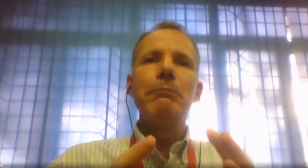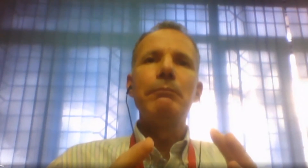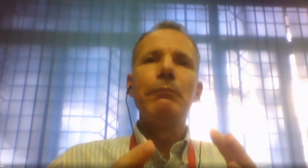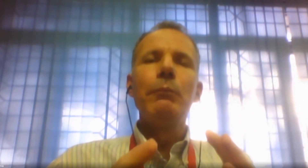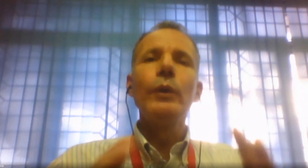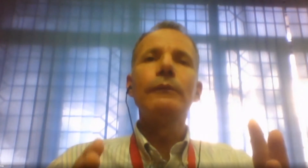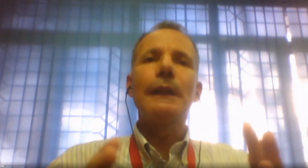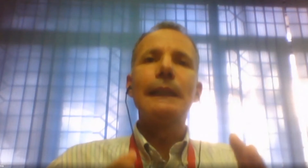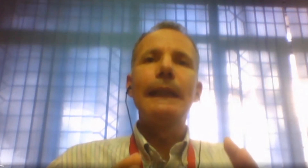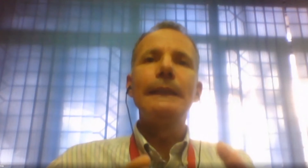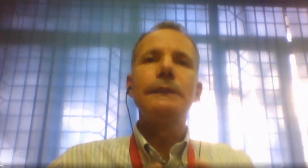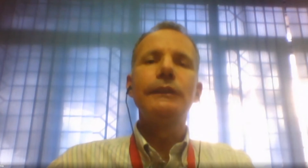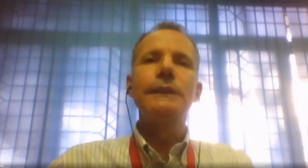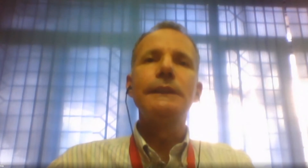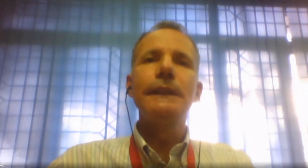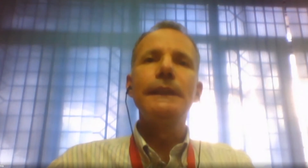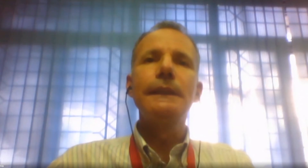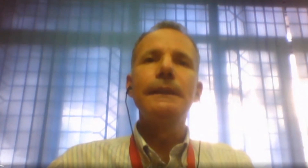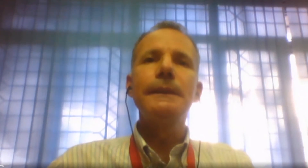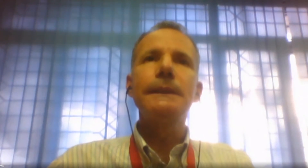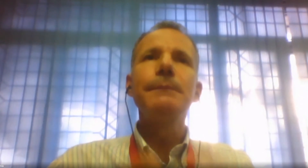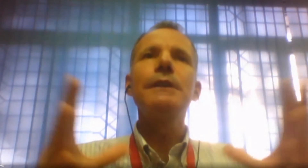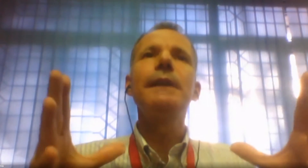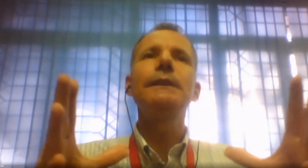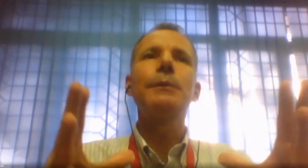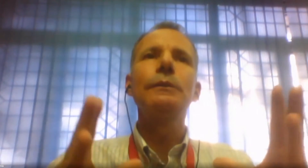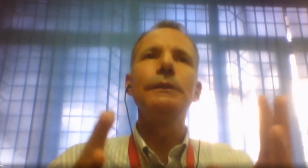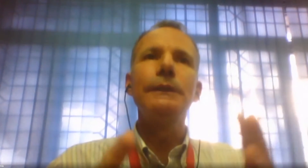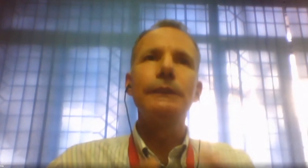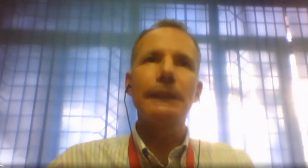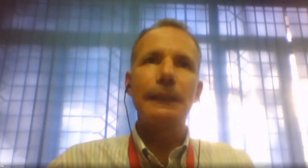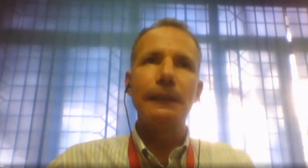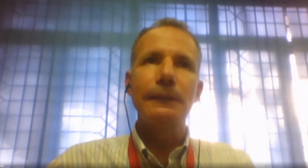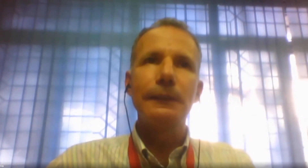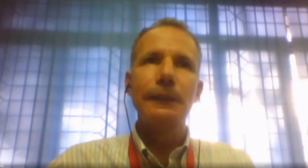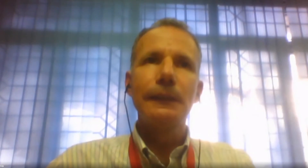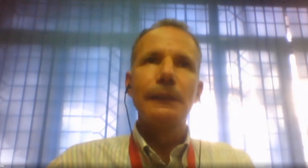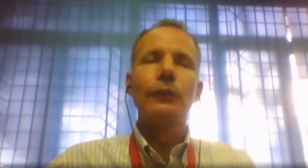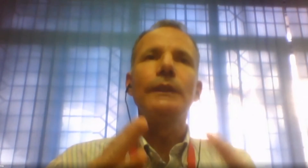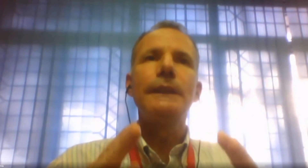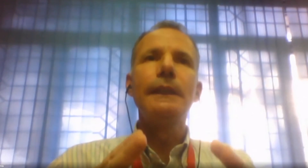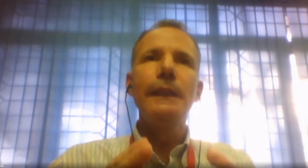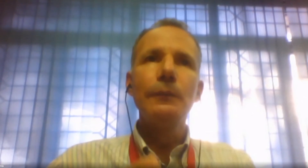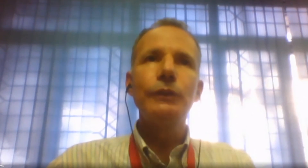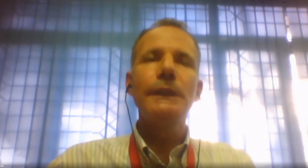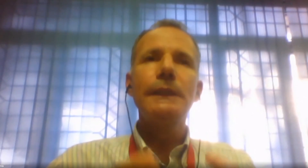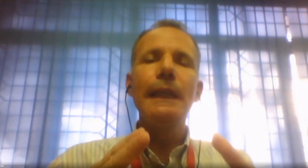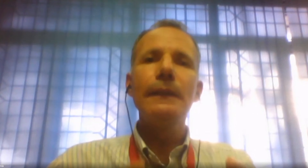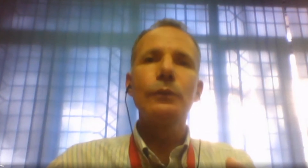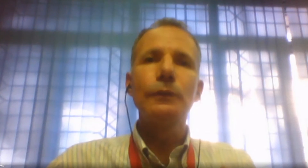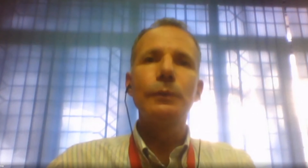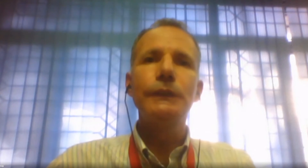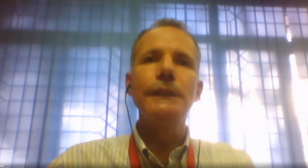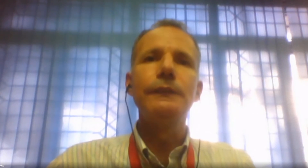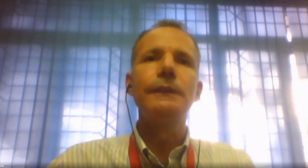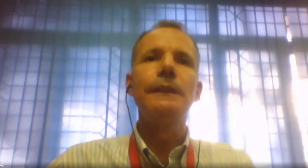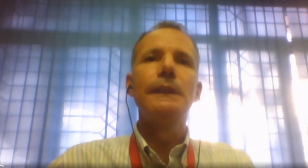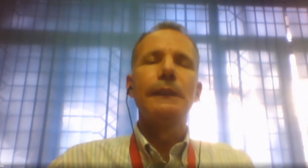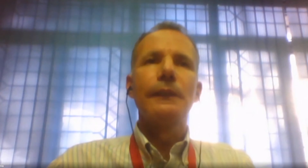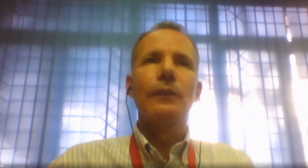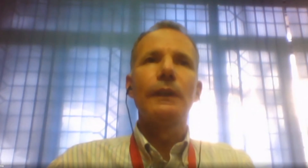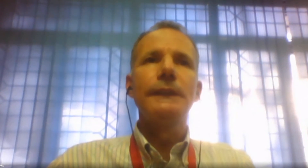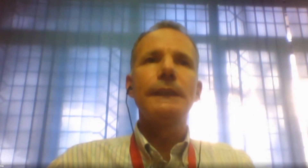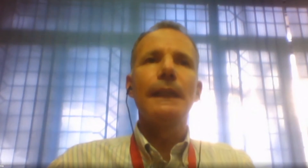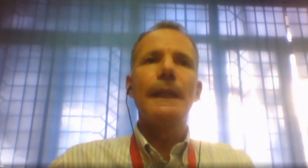era muito além de simplesmente produzir um satélite. Nós queríamos que, dentro do